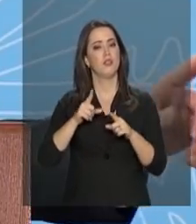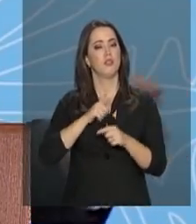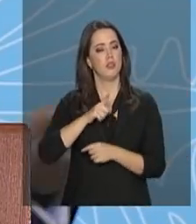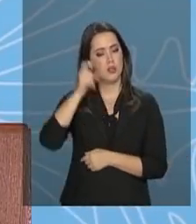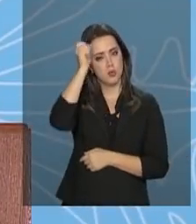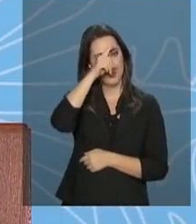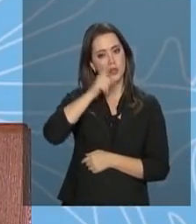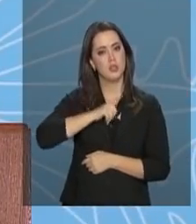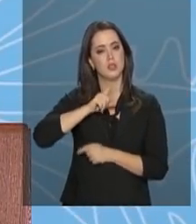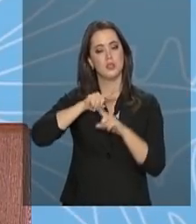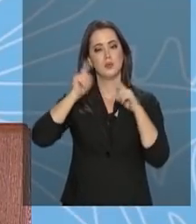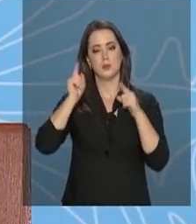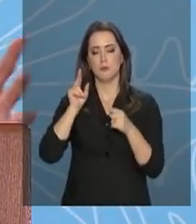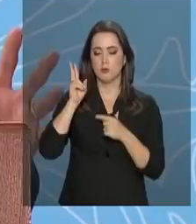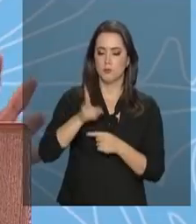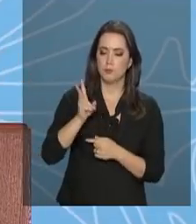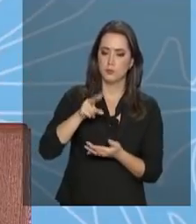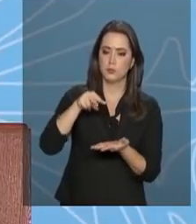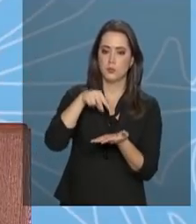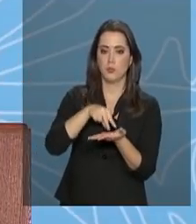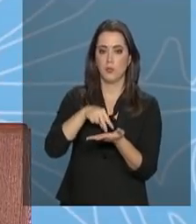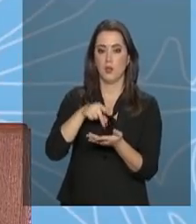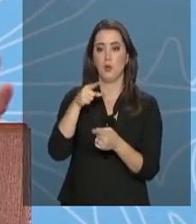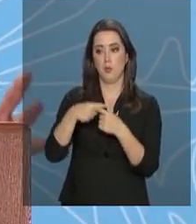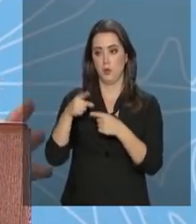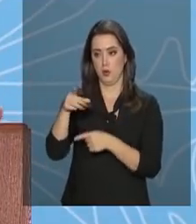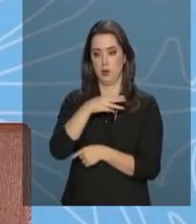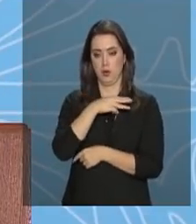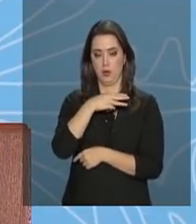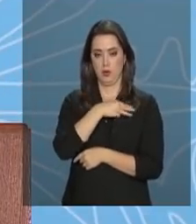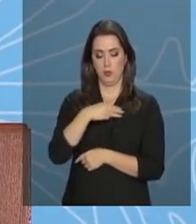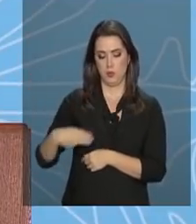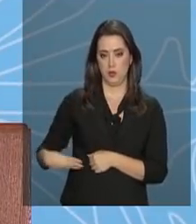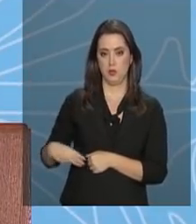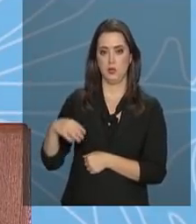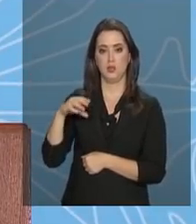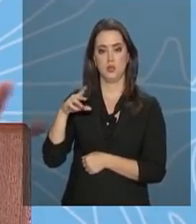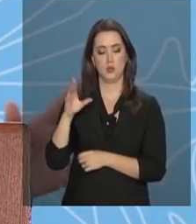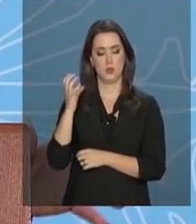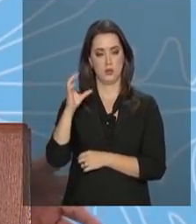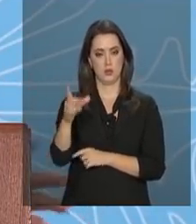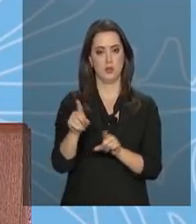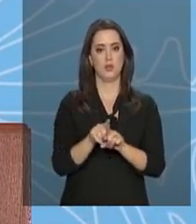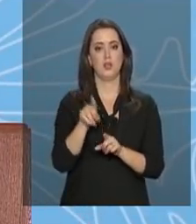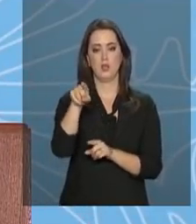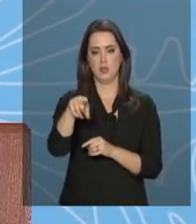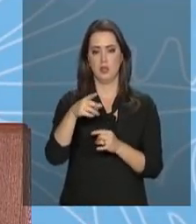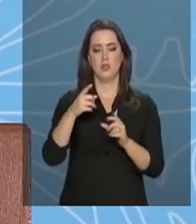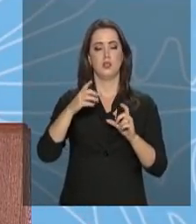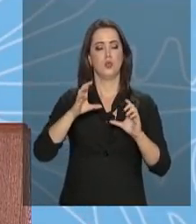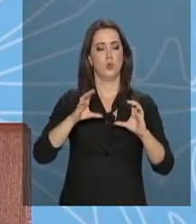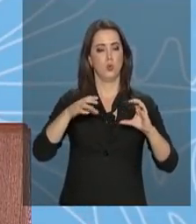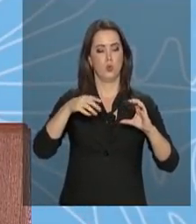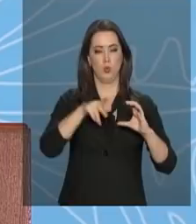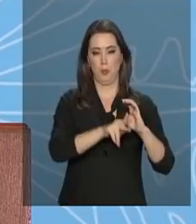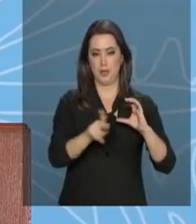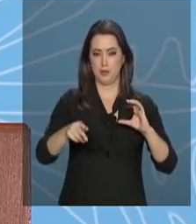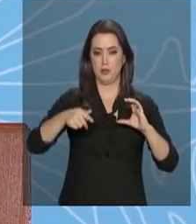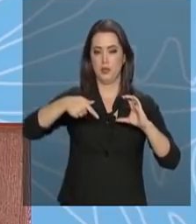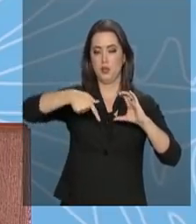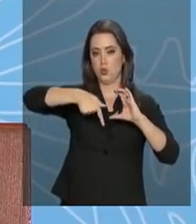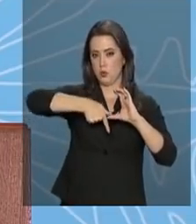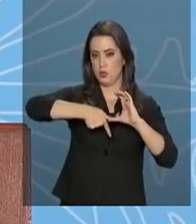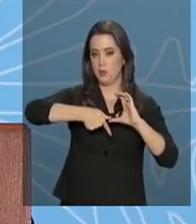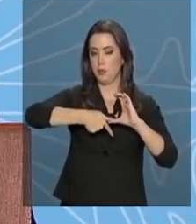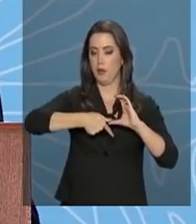grande atuação do cansado e toda sua equipe do presente cnpq de todos aqueles que trabalham nessa área nós fizemos questão